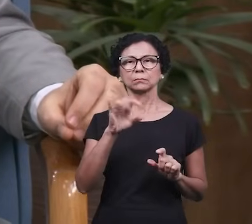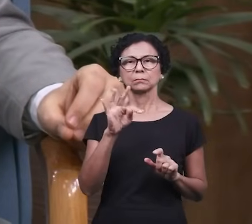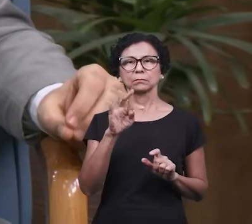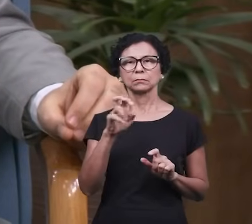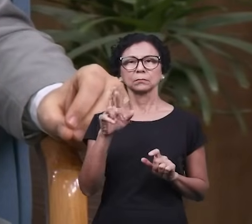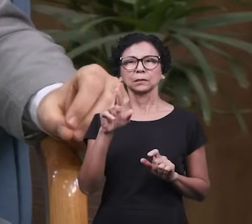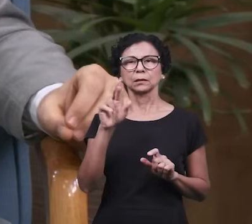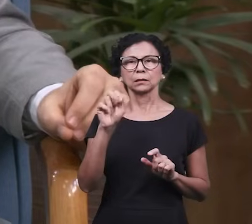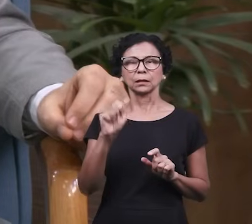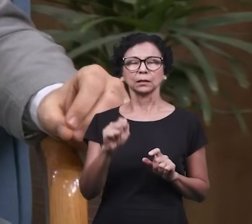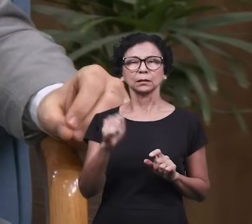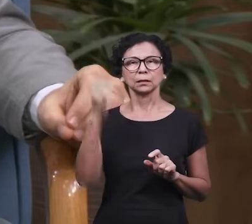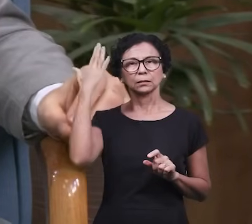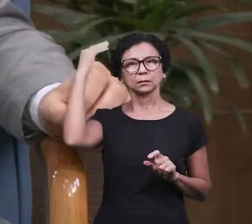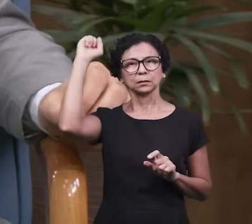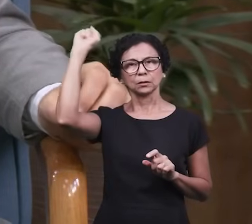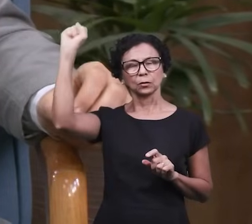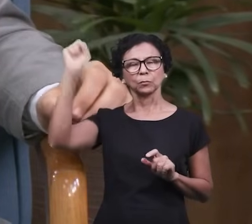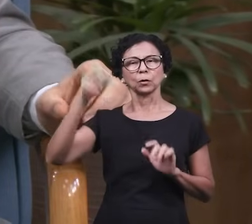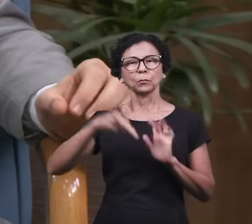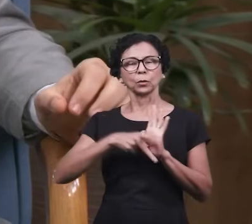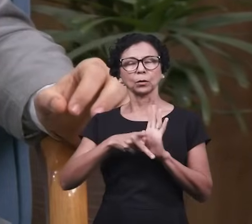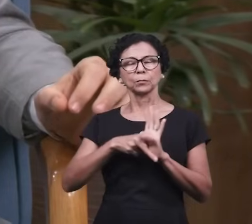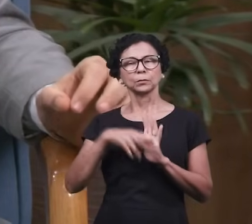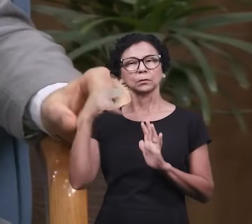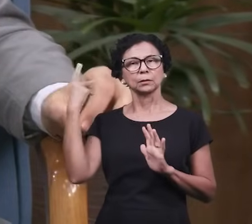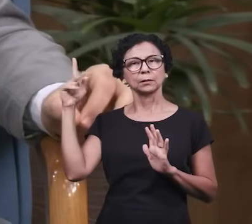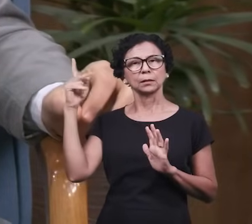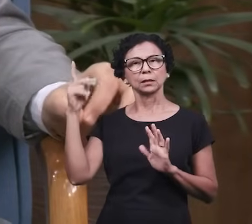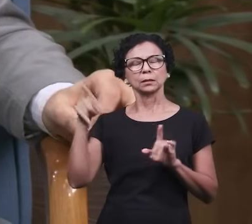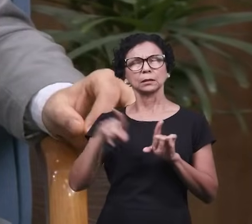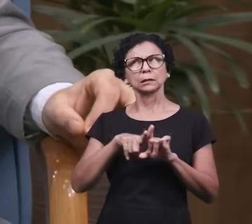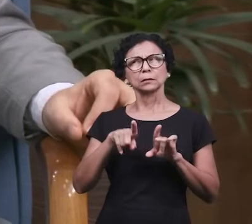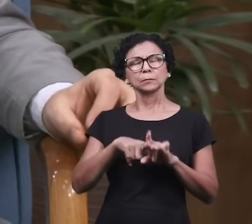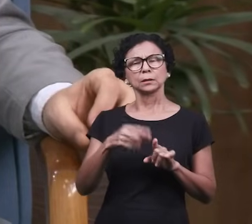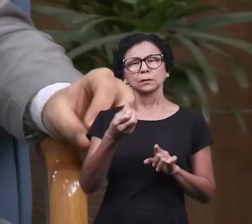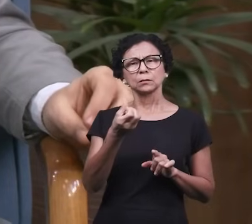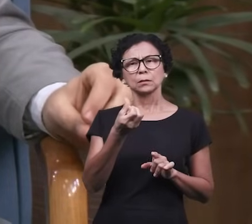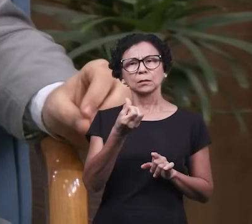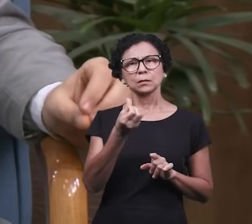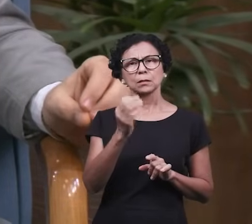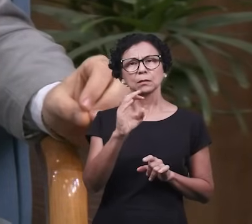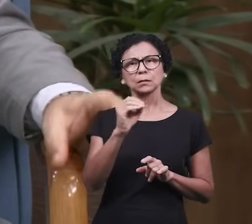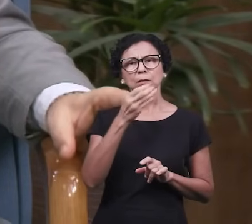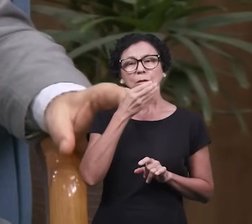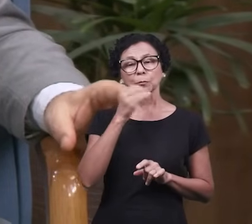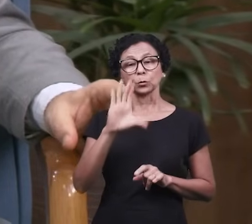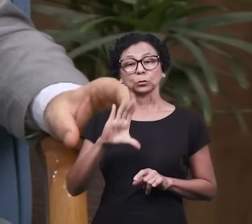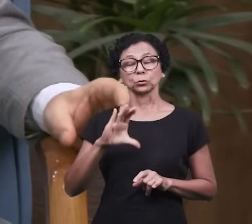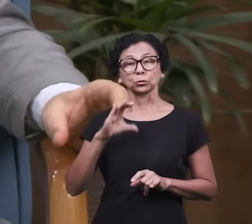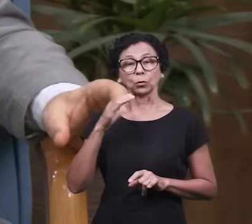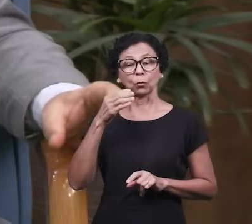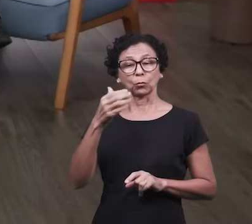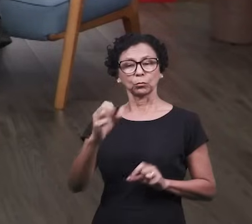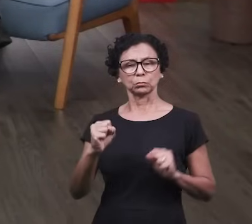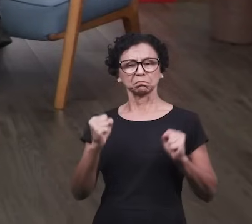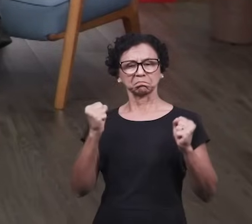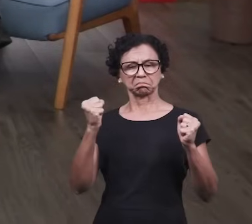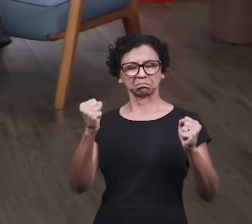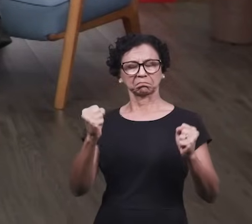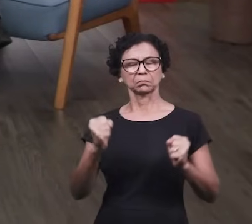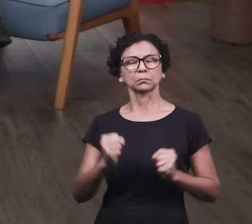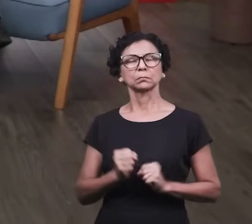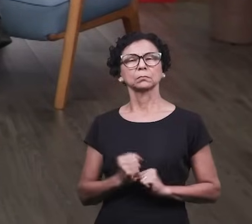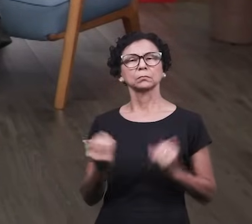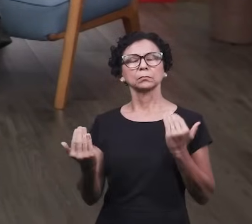Salomão e os 60 valentes, com o preparo da igreja para o grande dia do Senhor, para o